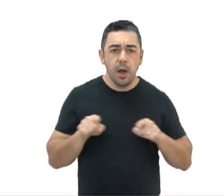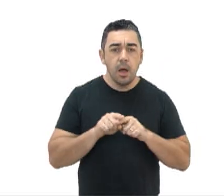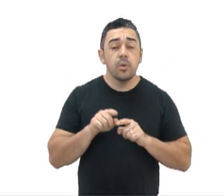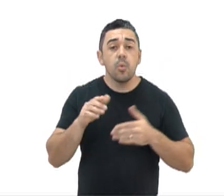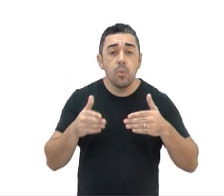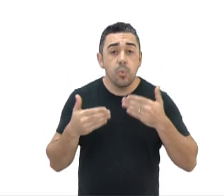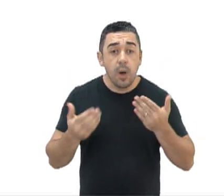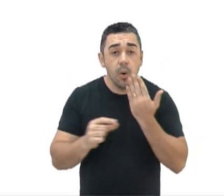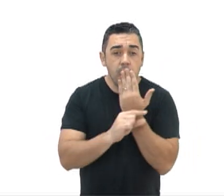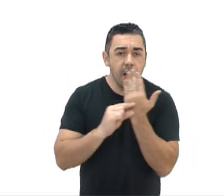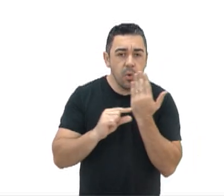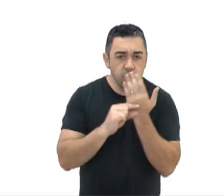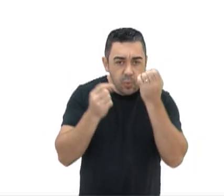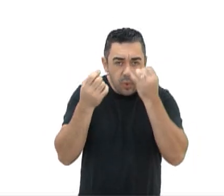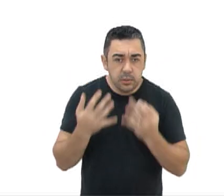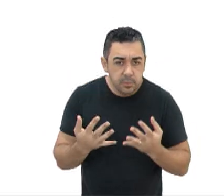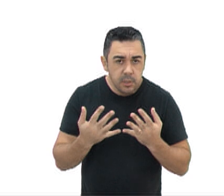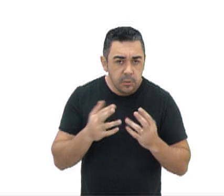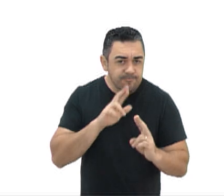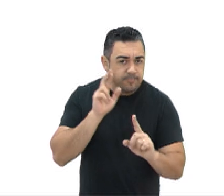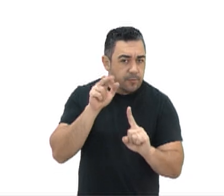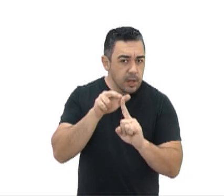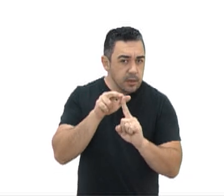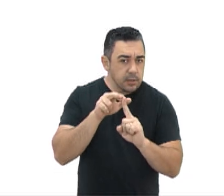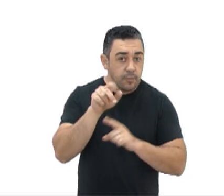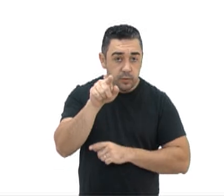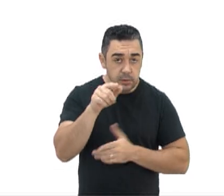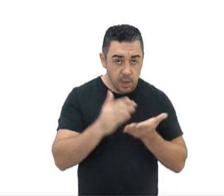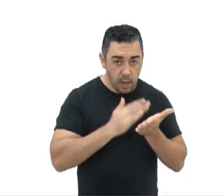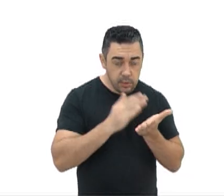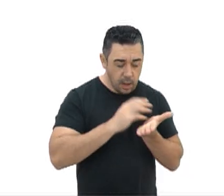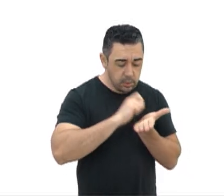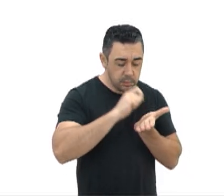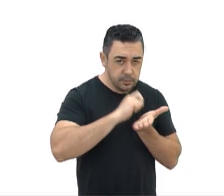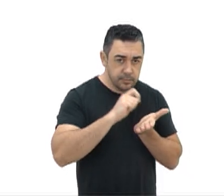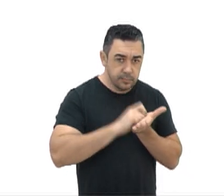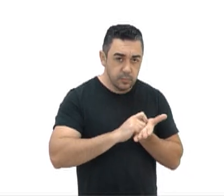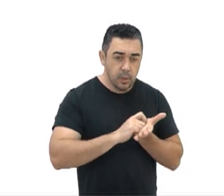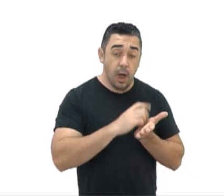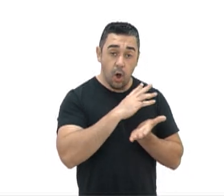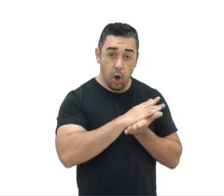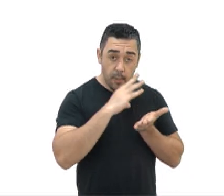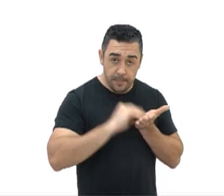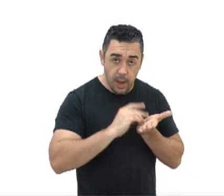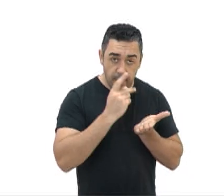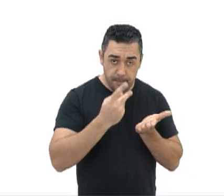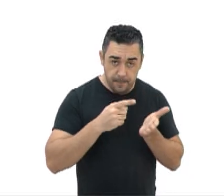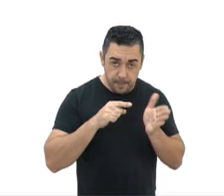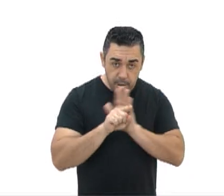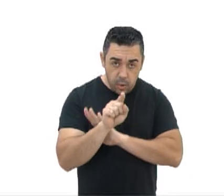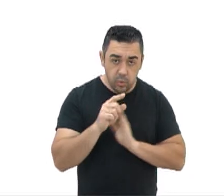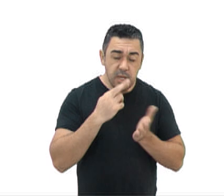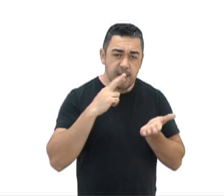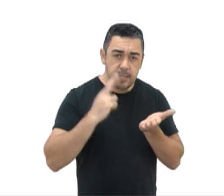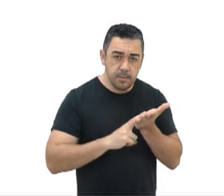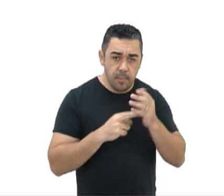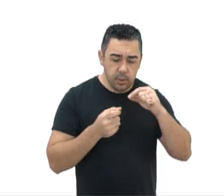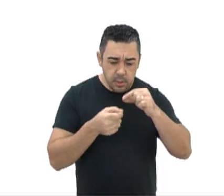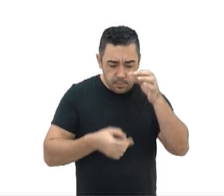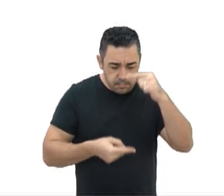autor ele se refere? Você vai fazer no seu caderno, copiar a pergunta e fazer uma resposta